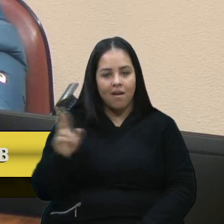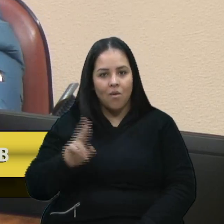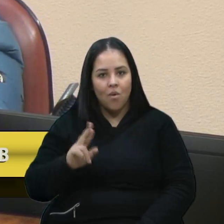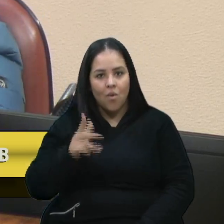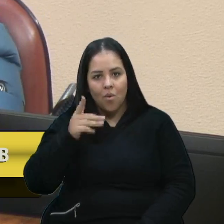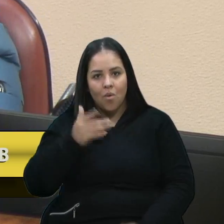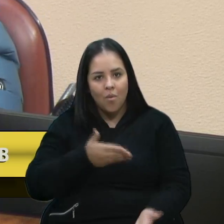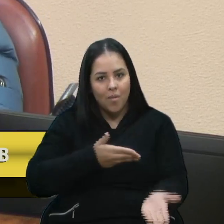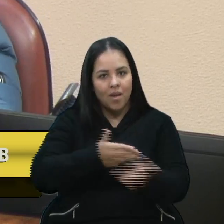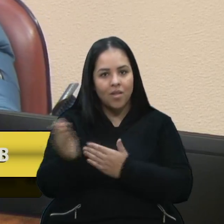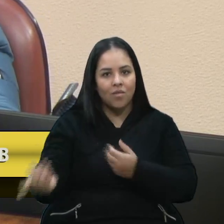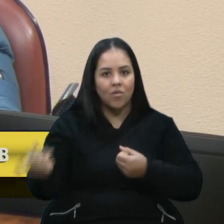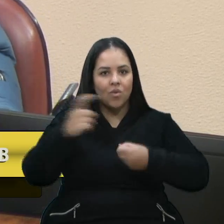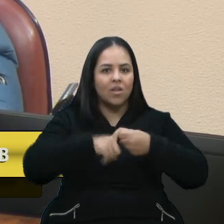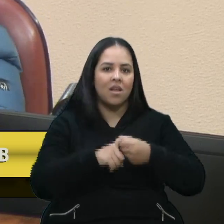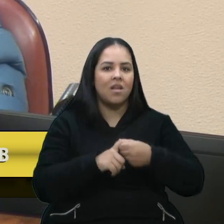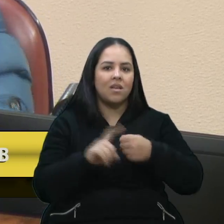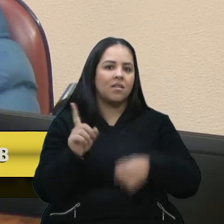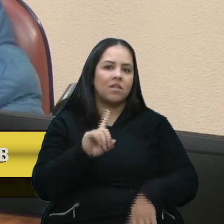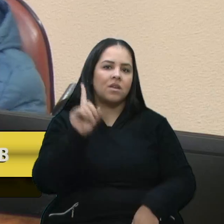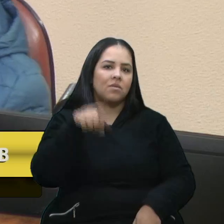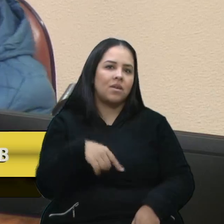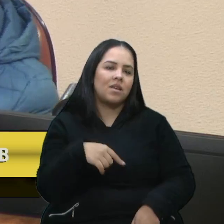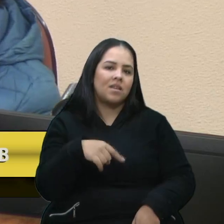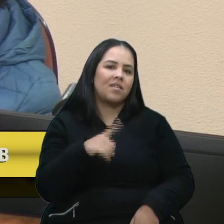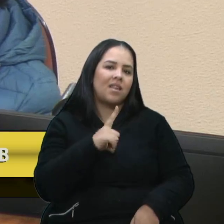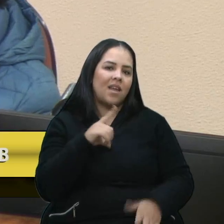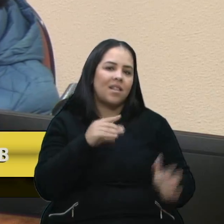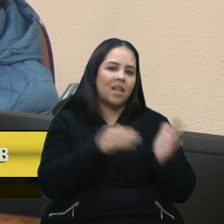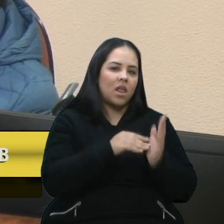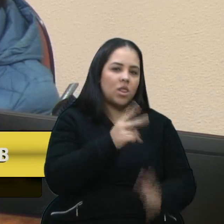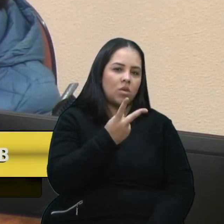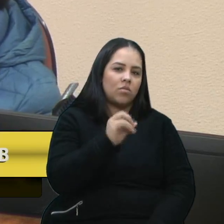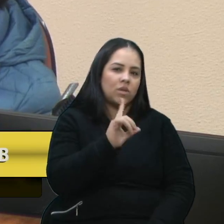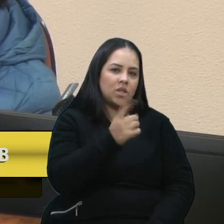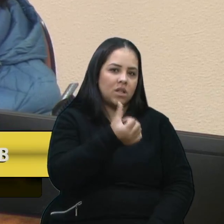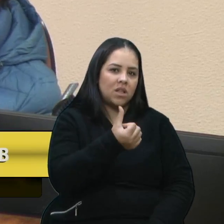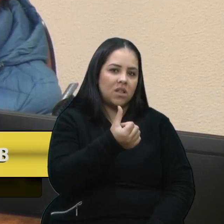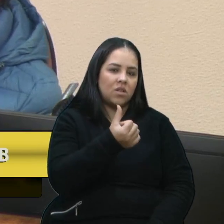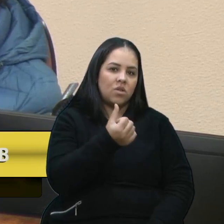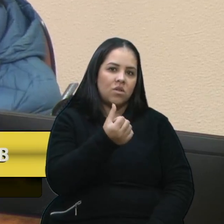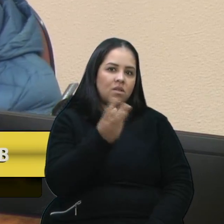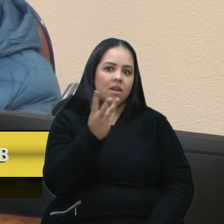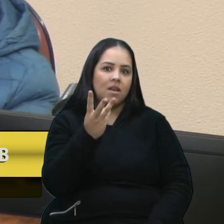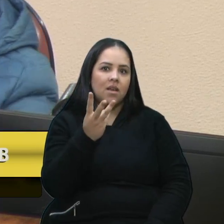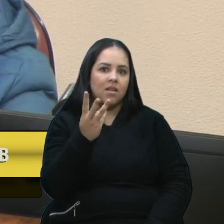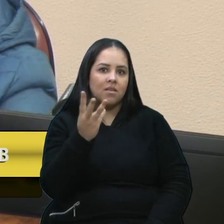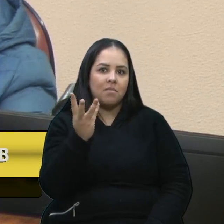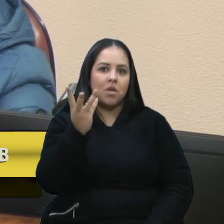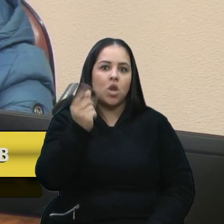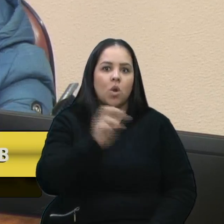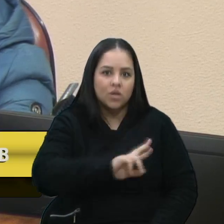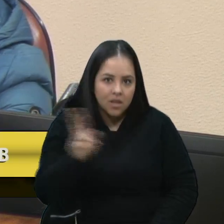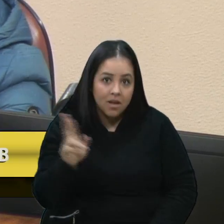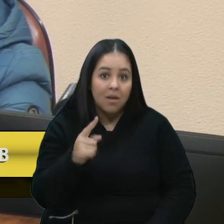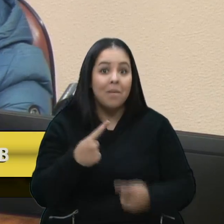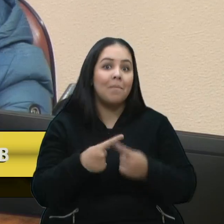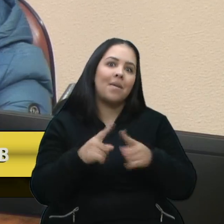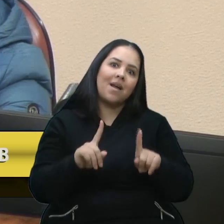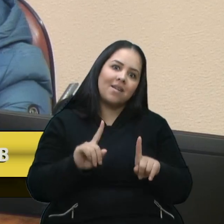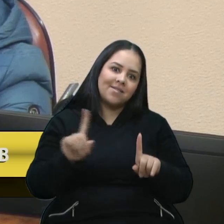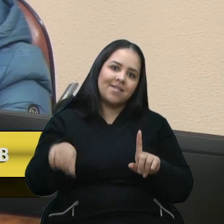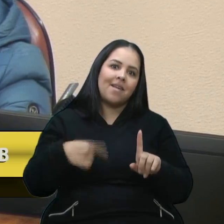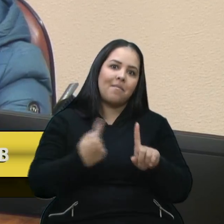não ainda nos valores que o Financiarte teve até 2016, de quase 3 milhões de reais, Mas já é um acréscimo, né,